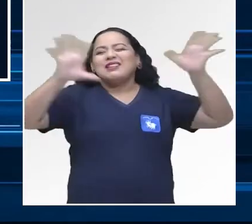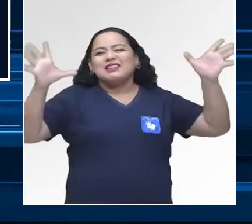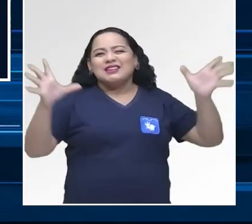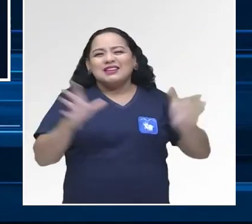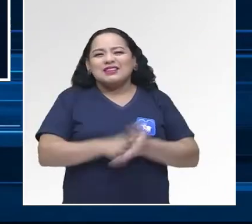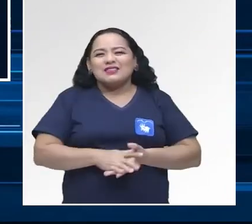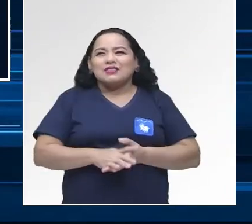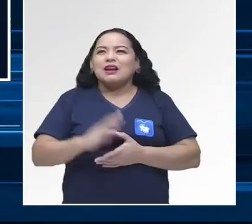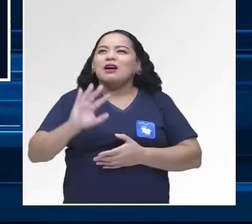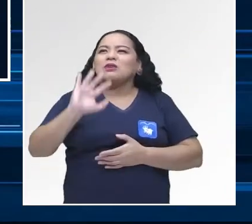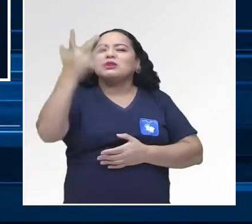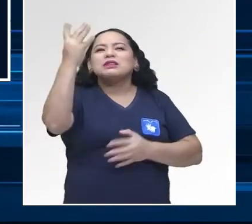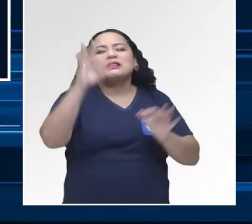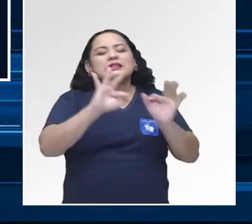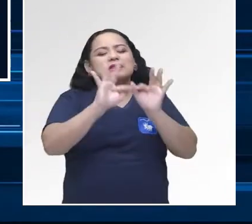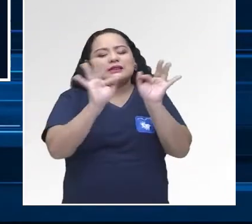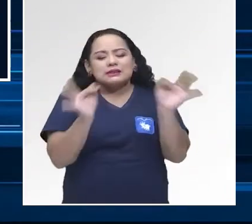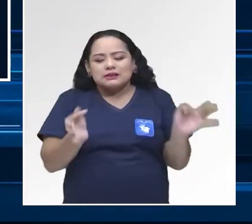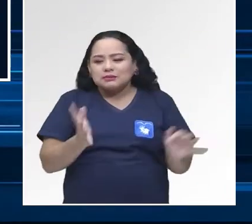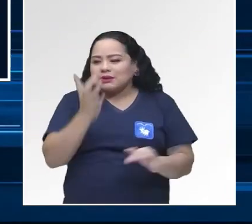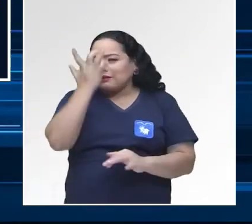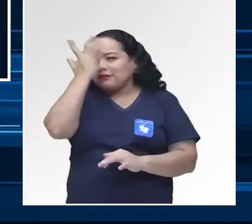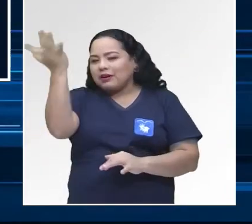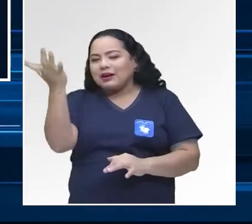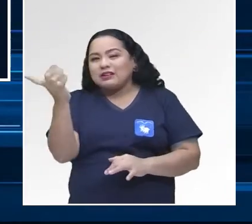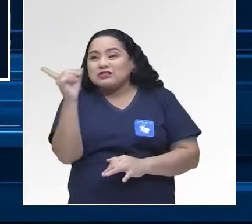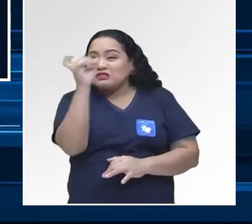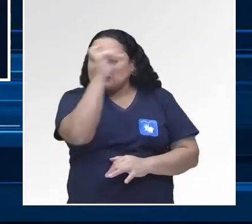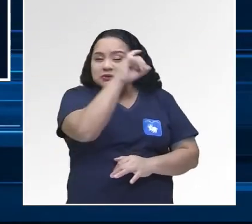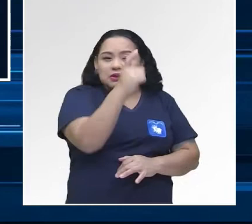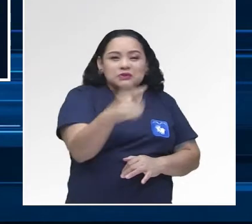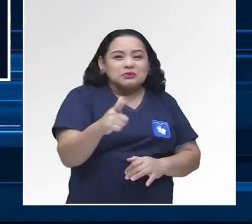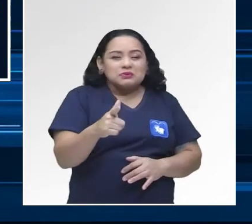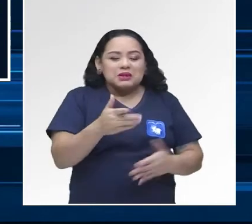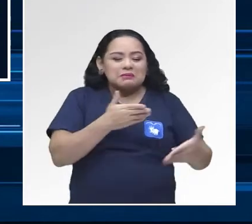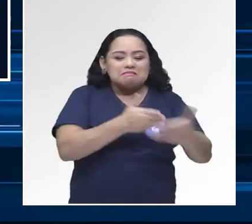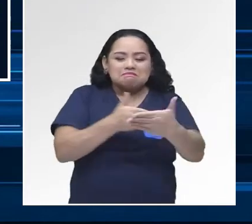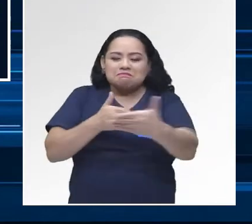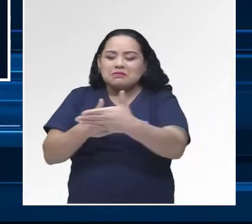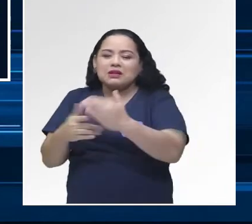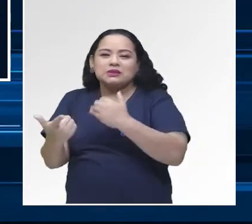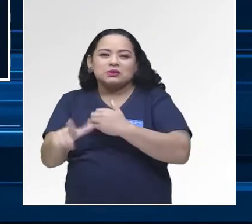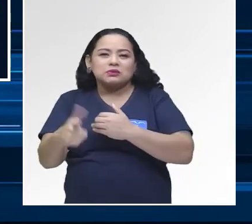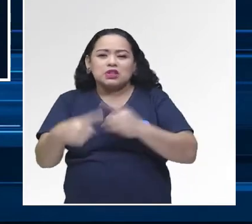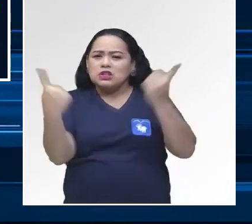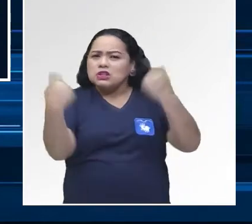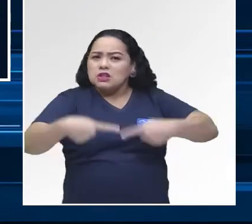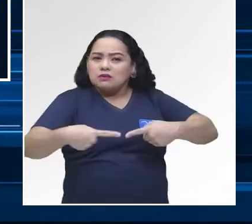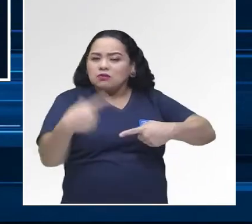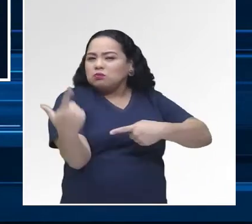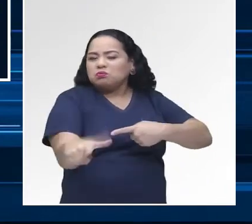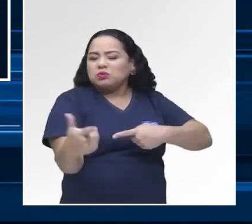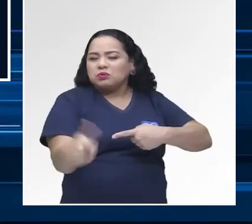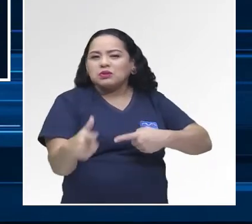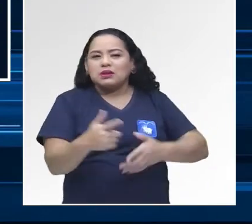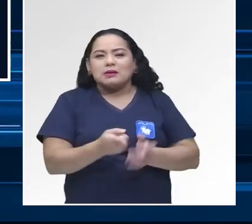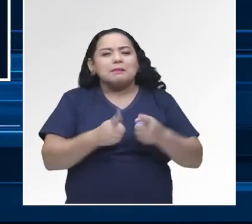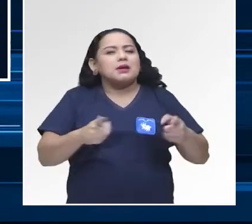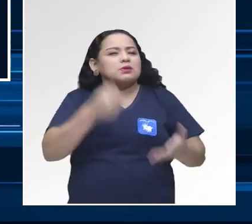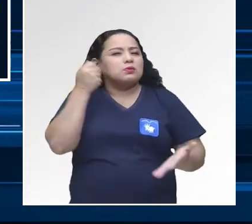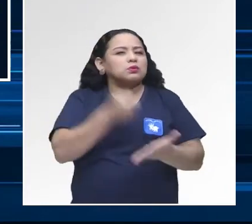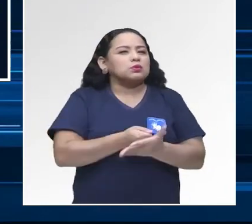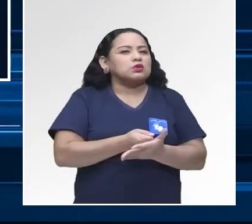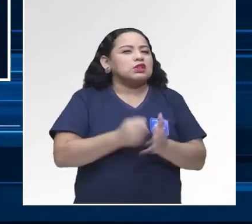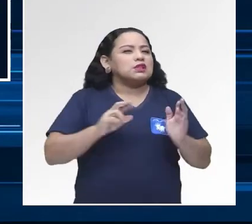mais simples, mais fácil, né? Sem dificuldades, sem obstáculos e sem desafio, né? O rigor não. O